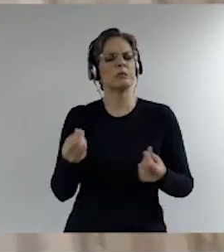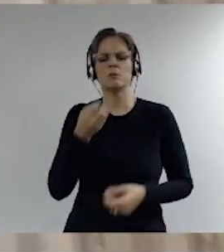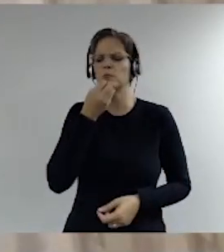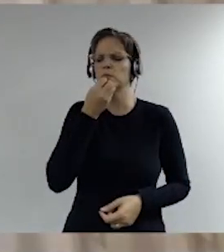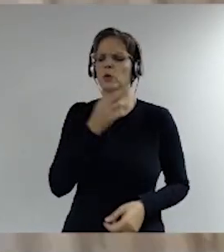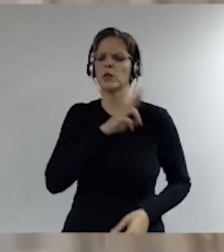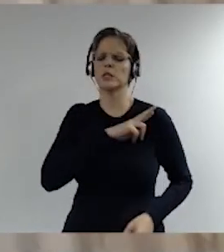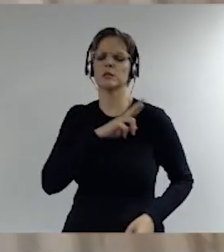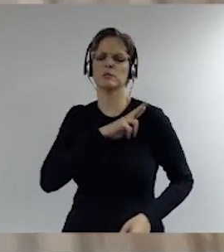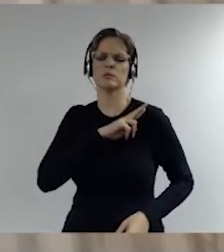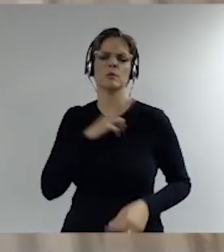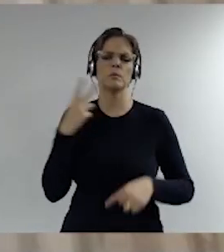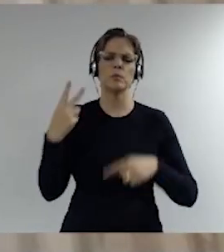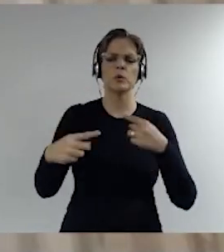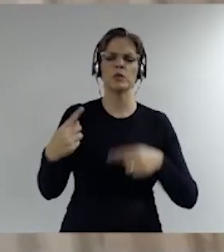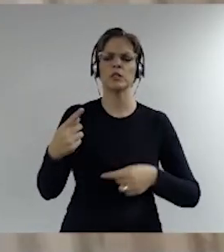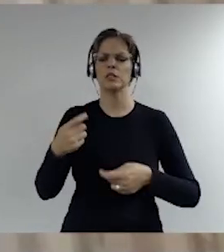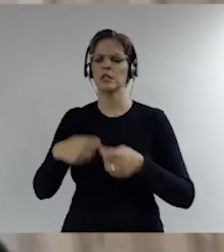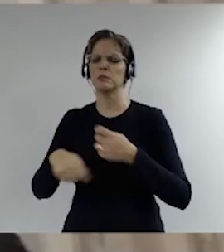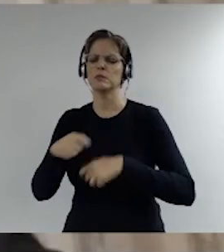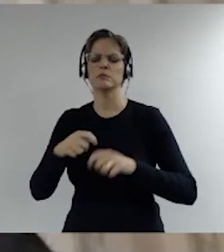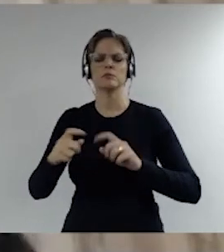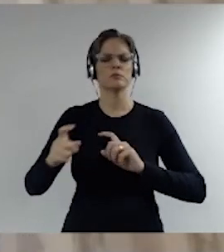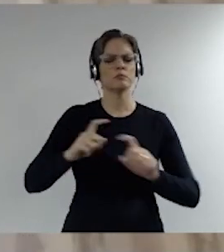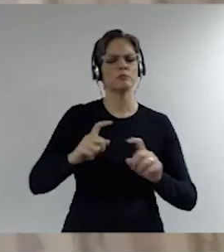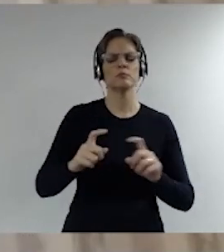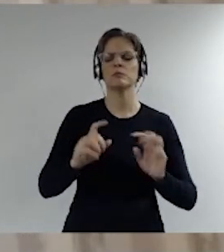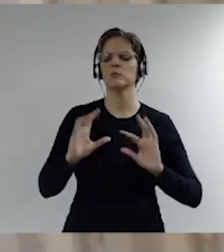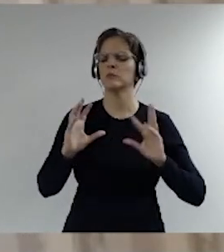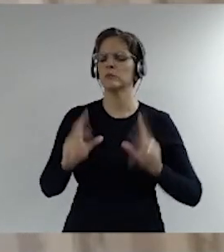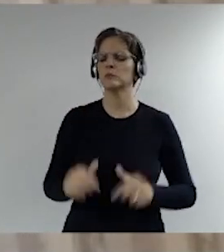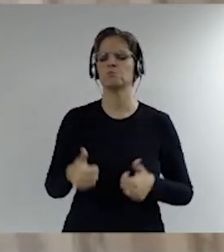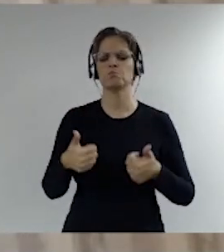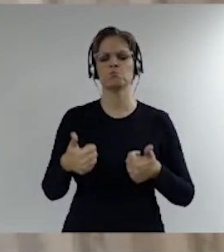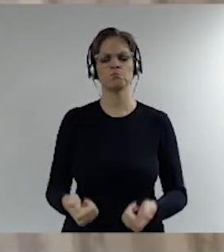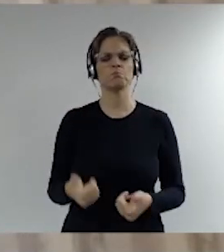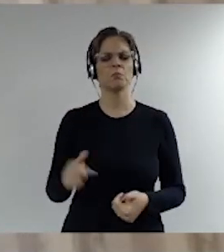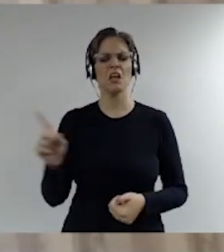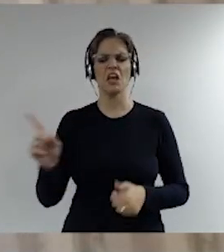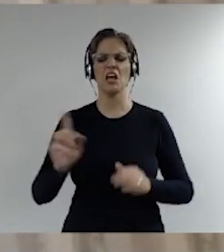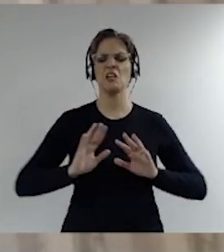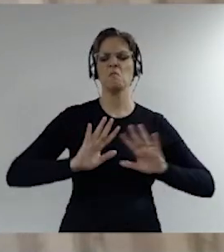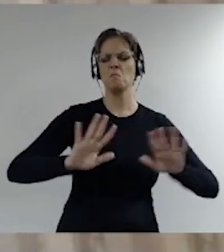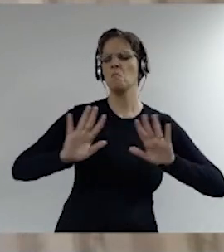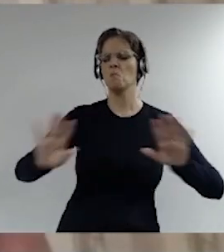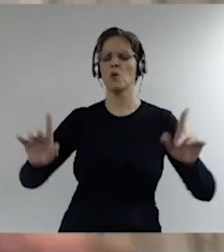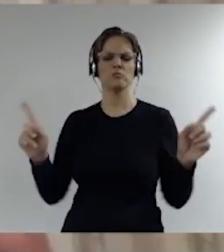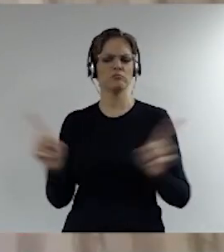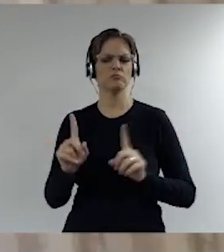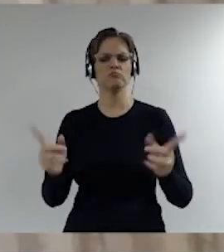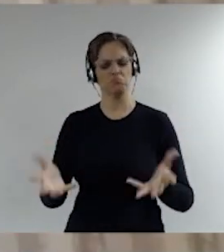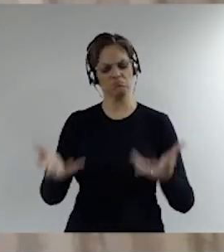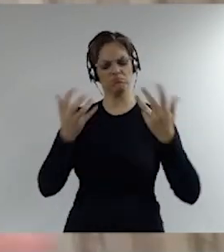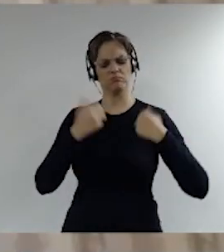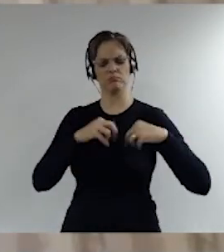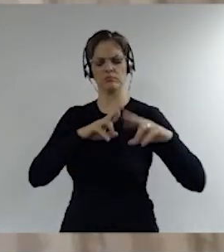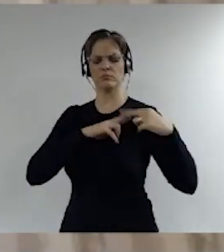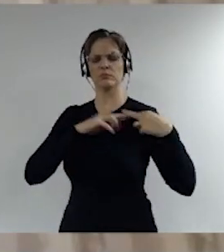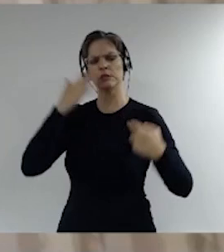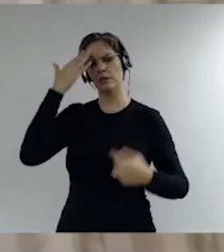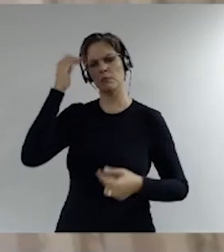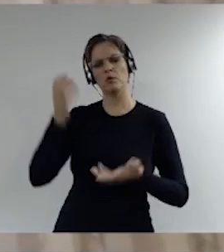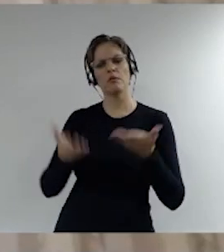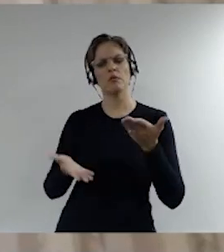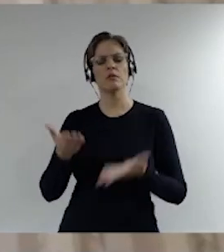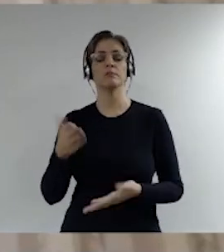política, administrativa e financeira, não querendo jogar para a plateia, mas tomando atitudes com sabedoria, com